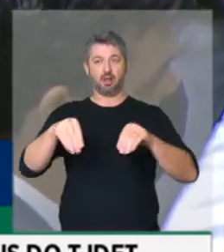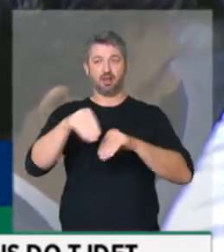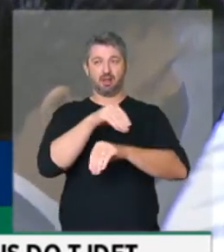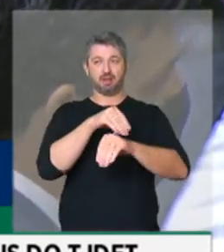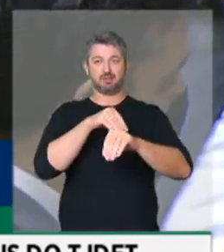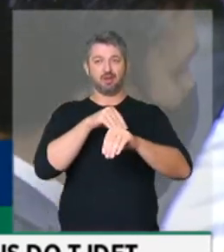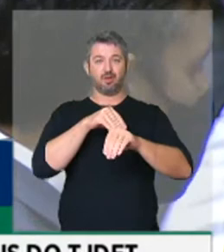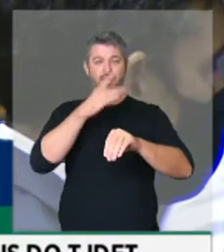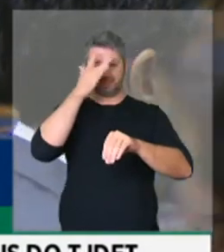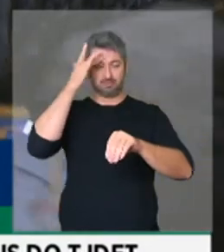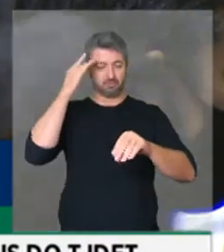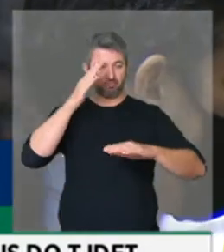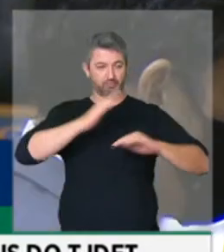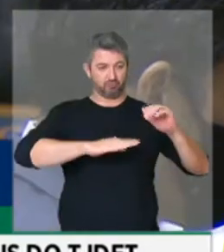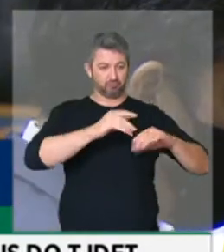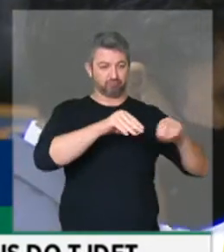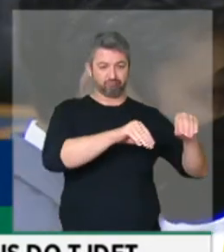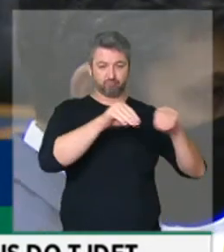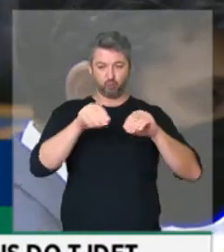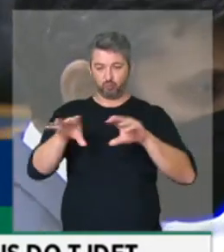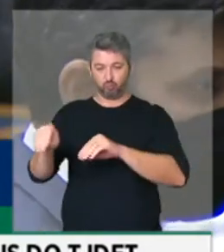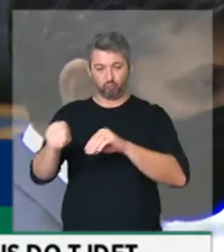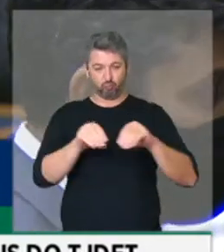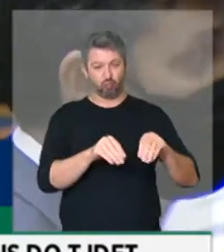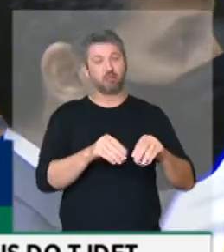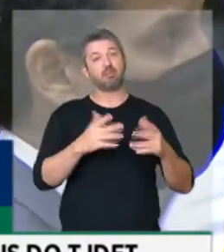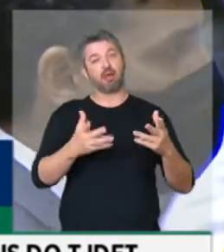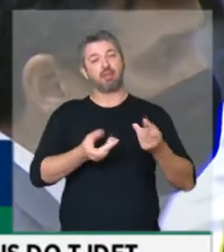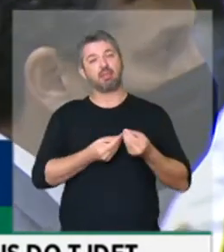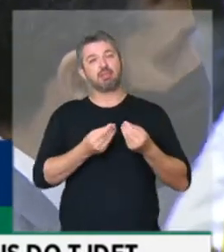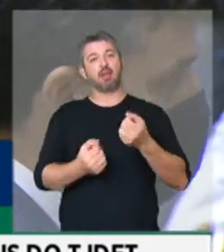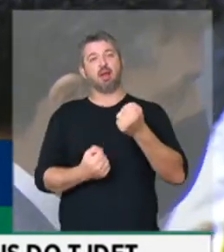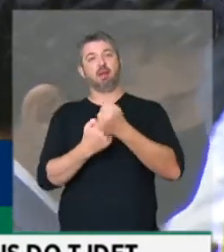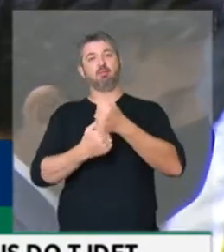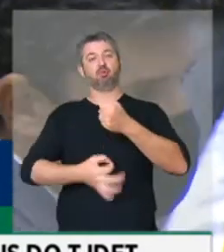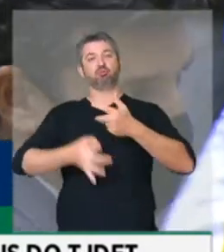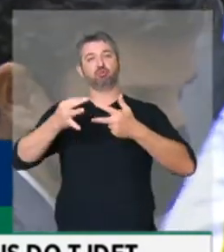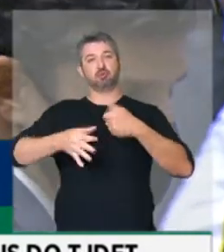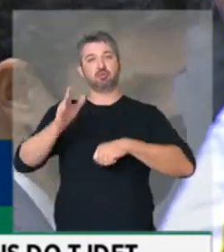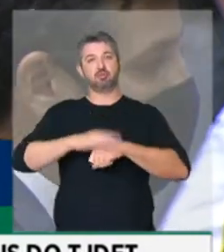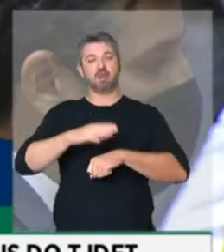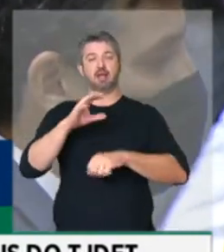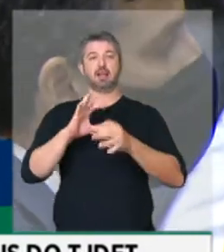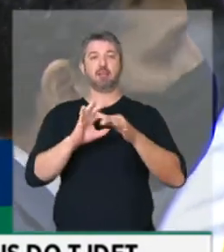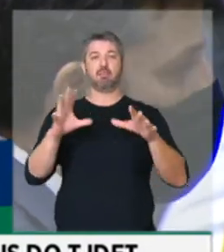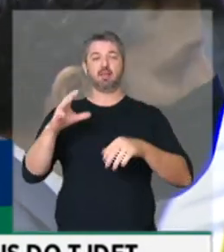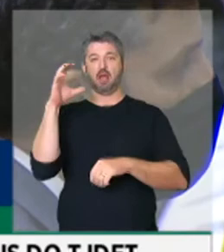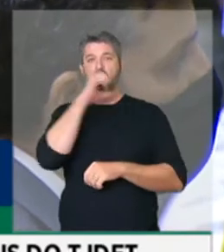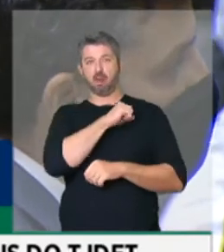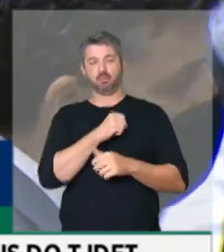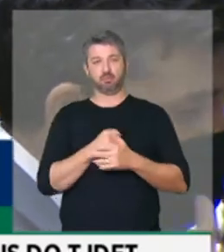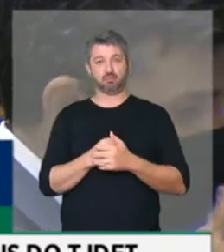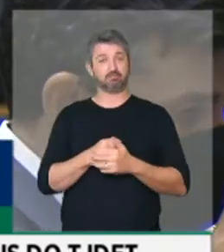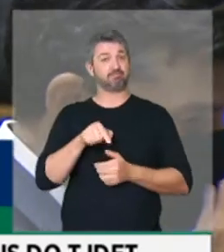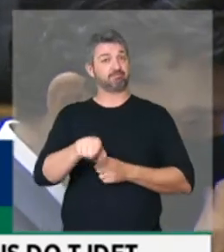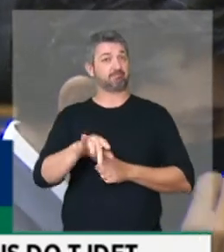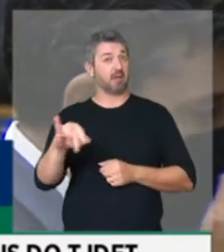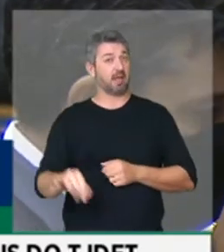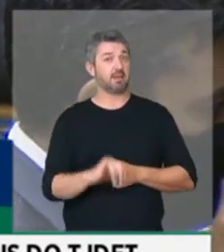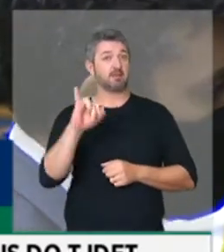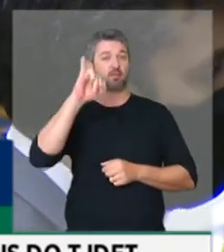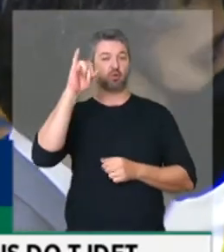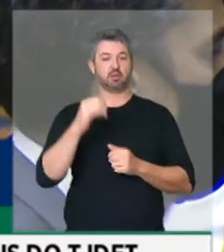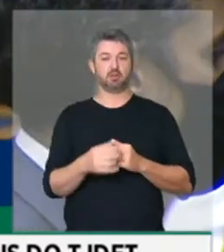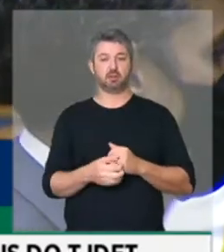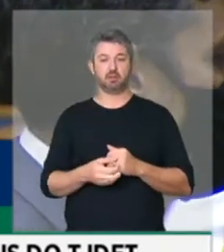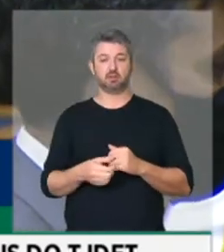recolocação e dando também ao Poder Judiciário mais autonomia. Muito importante isso e quero